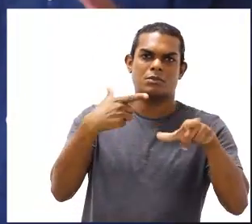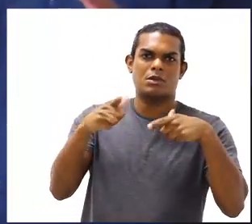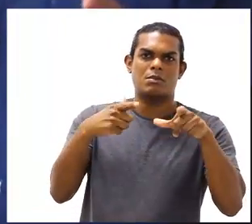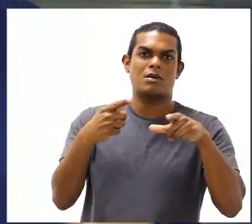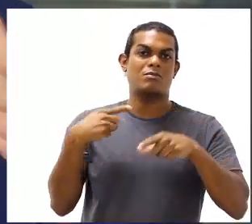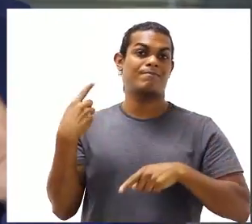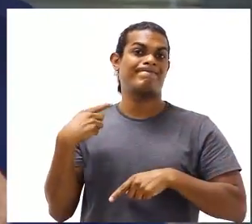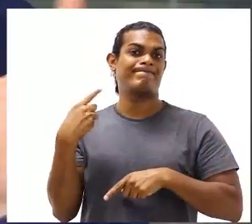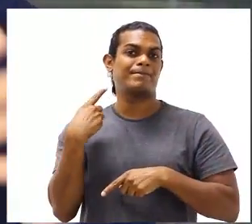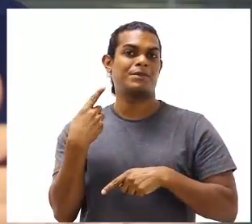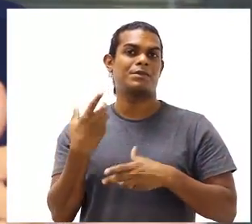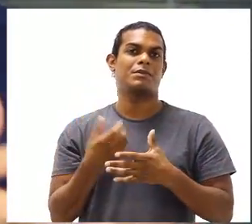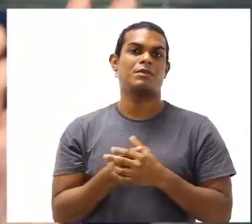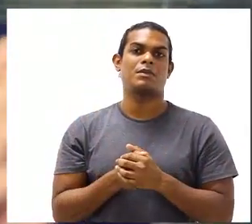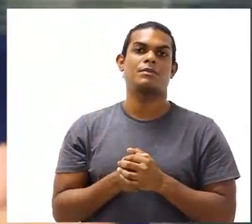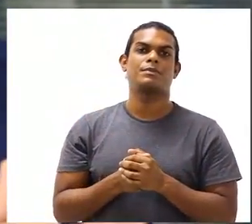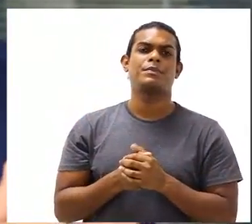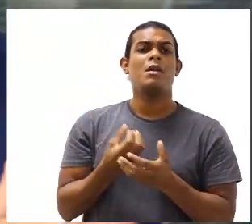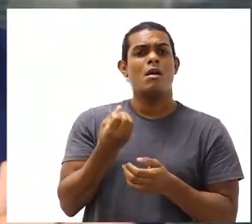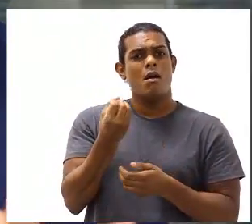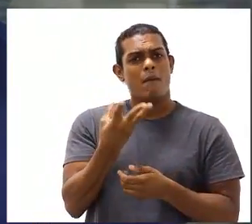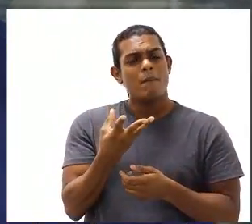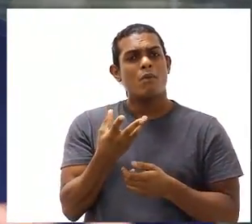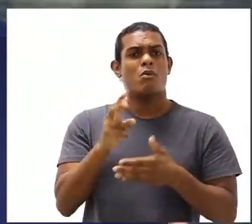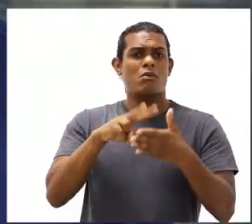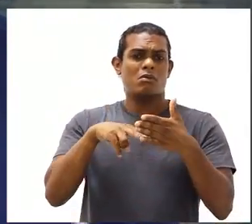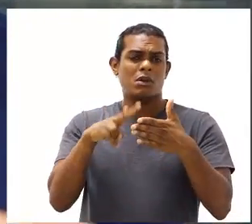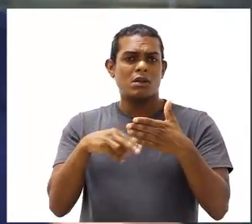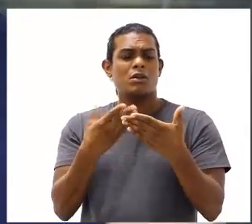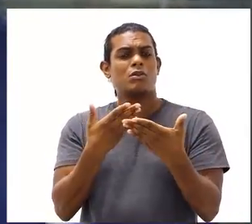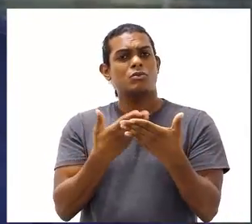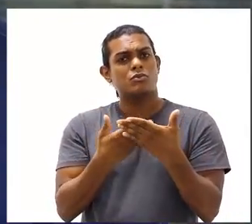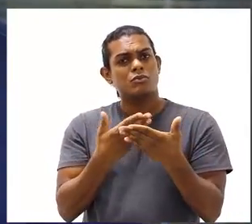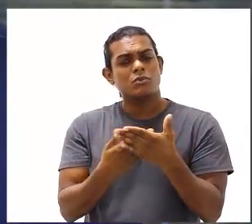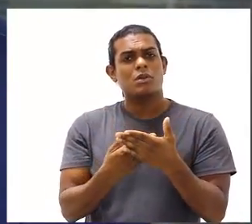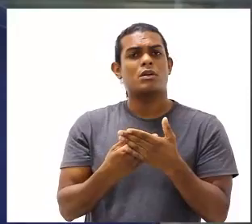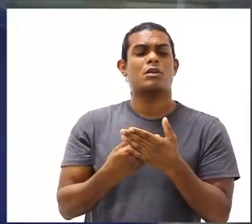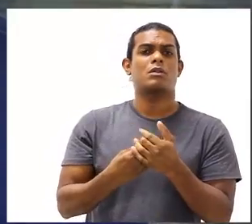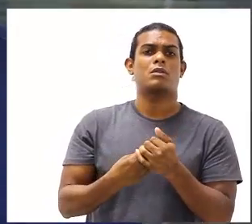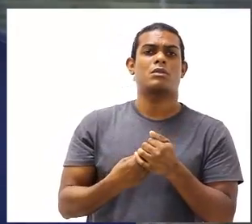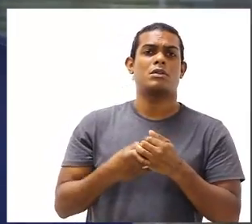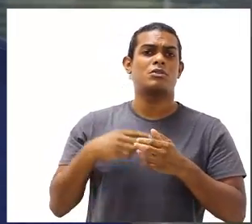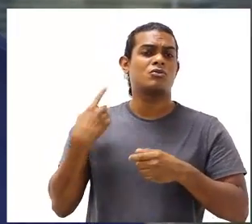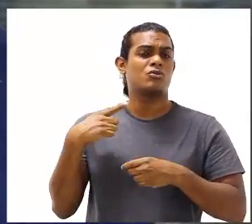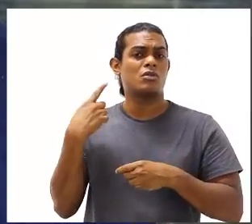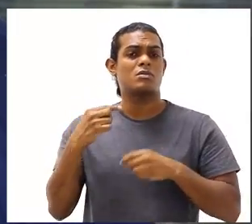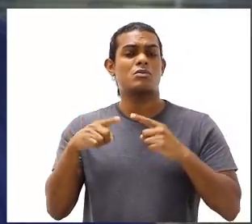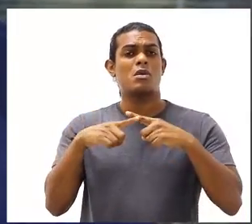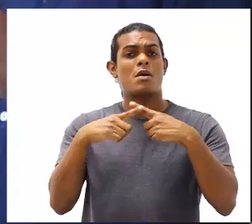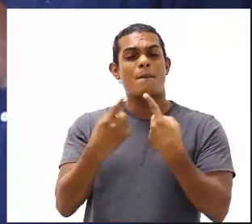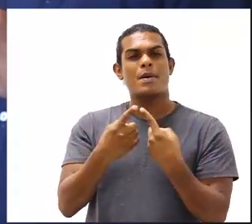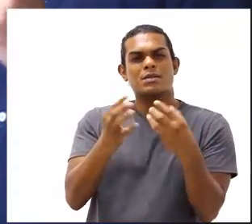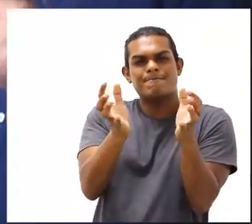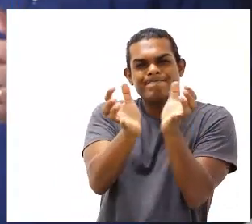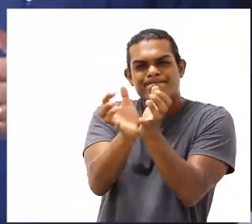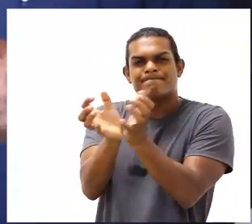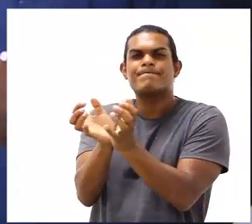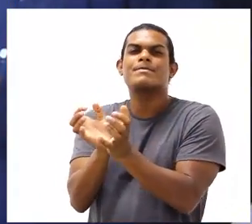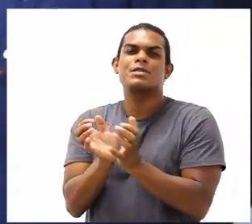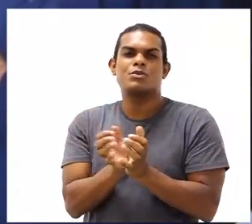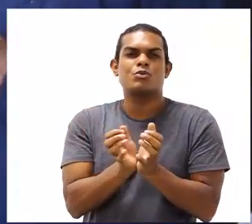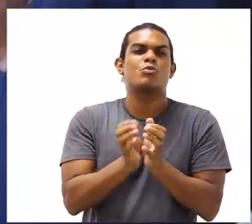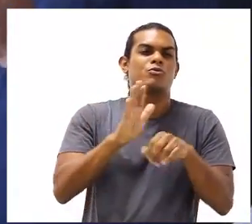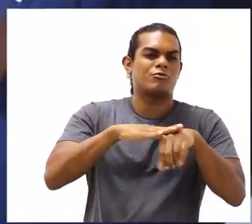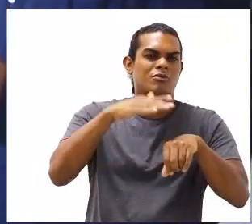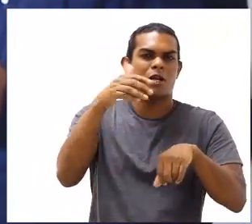exceções. Pode ser muito bom, mesmo sozinho. Mas quando você trabalha, troca ideias, visões diferentes. É muito mais